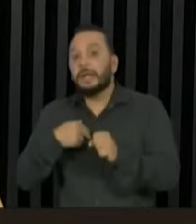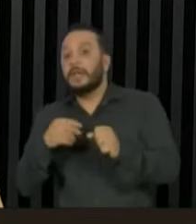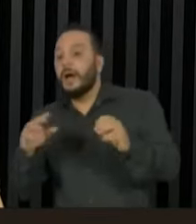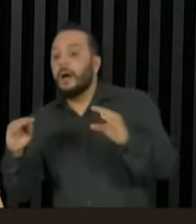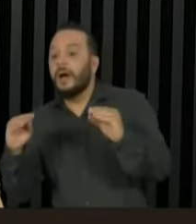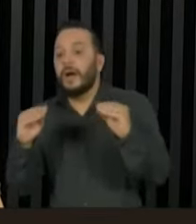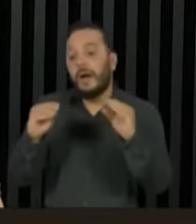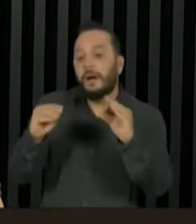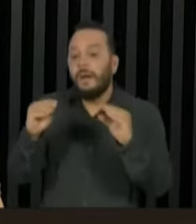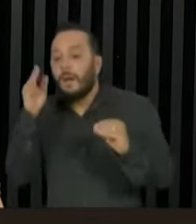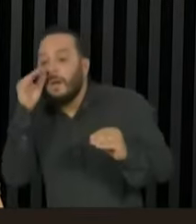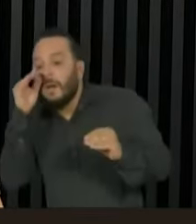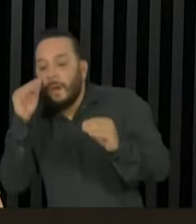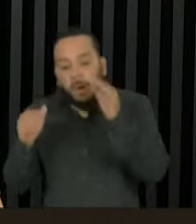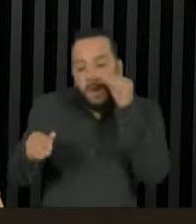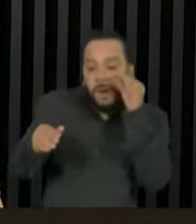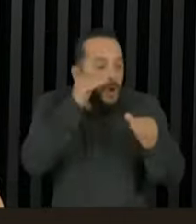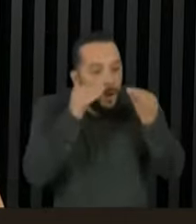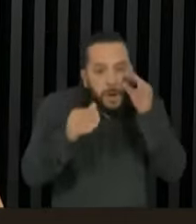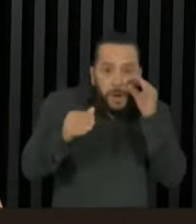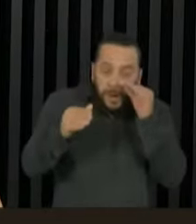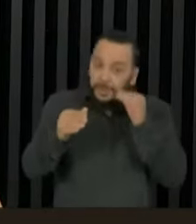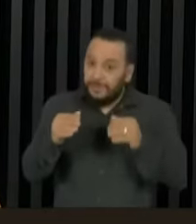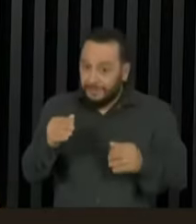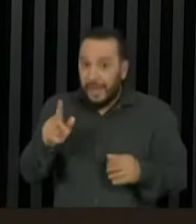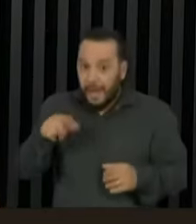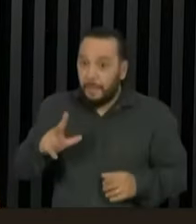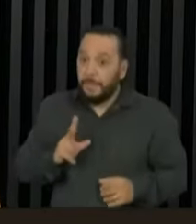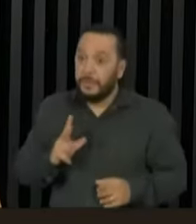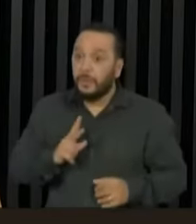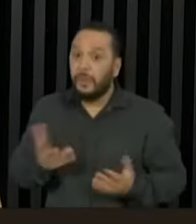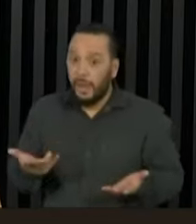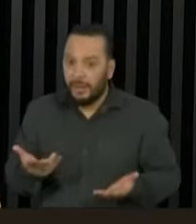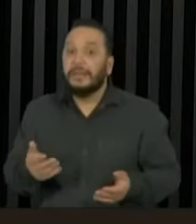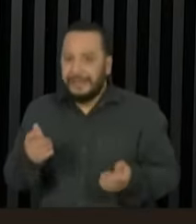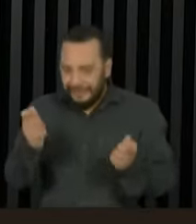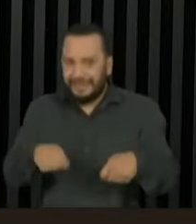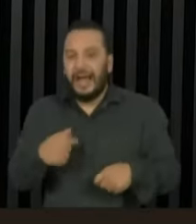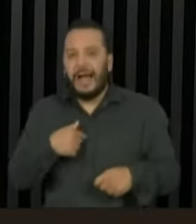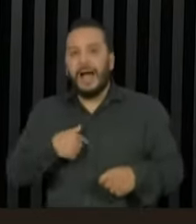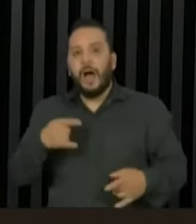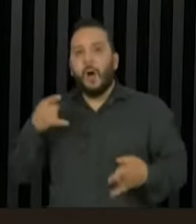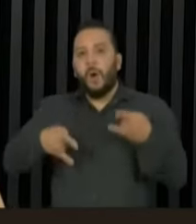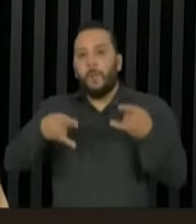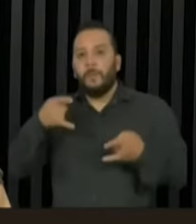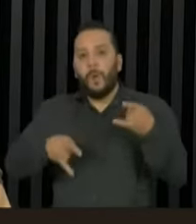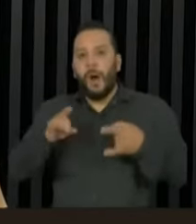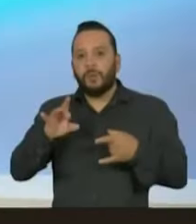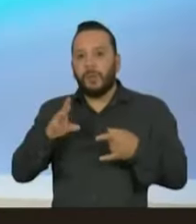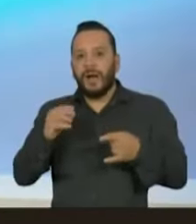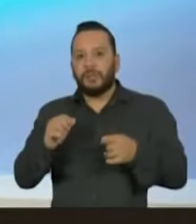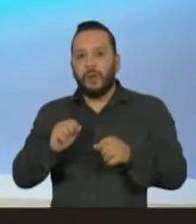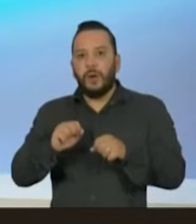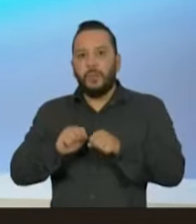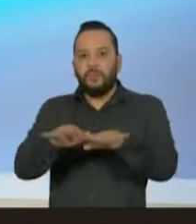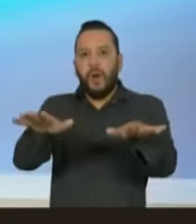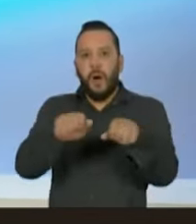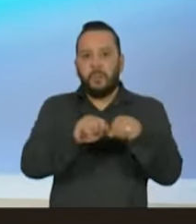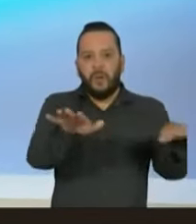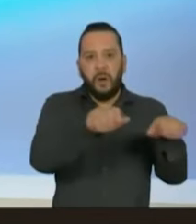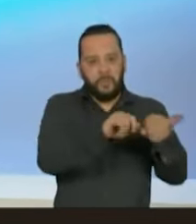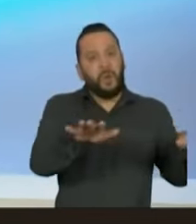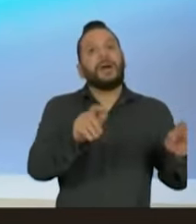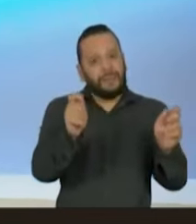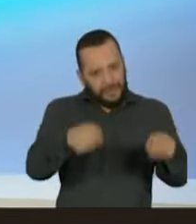e saber o que que você tá disponibilizando para as outras pessoas é possível combater os robôs do WhatsApp mas e o boca boca do WhatsApp que compartilha essas